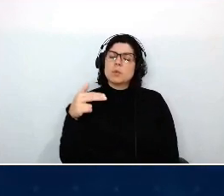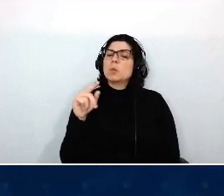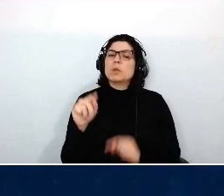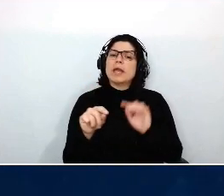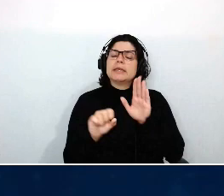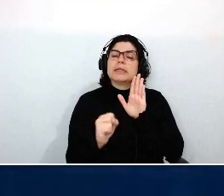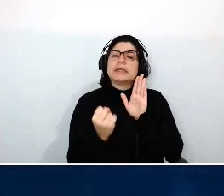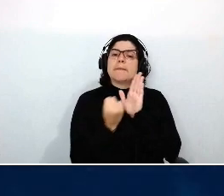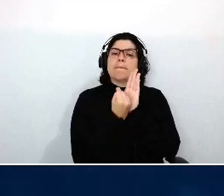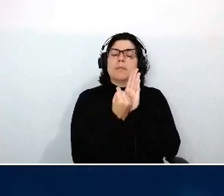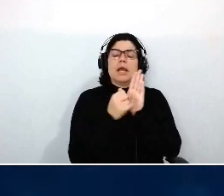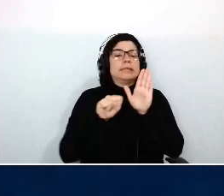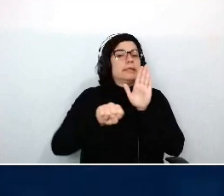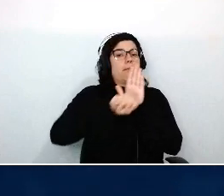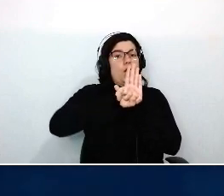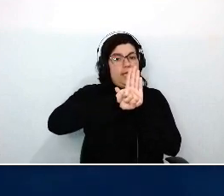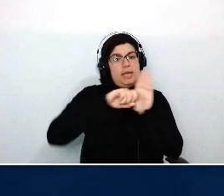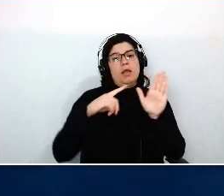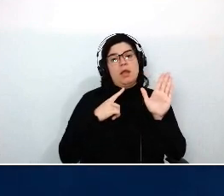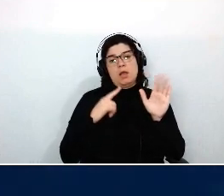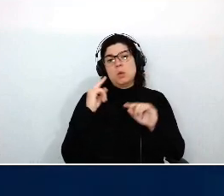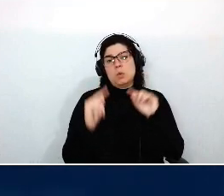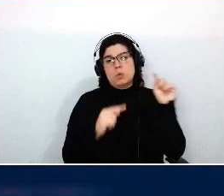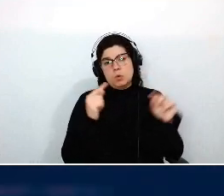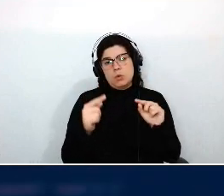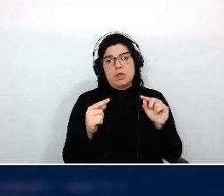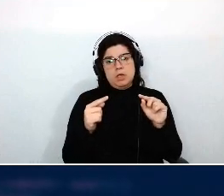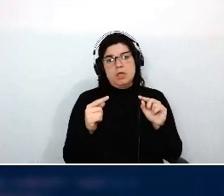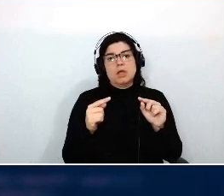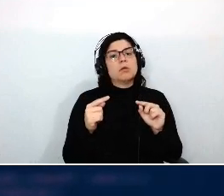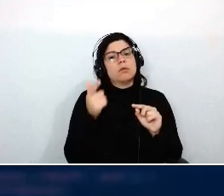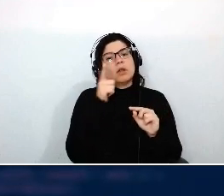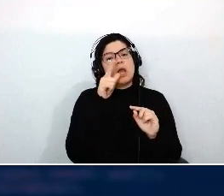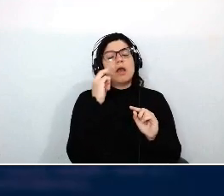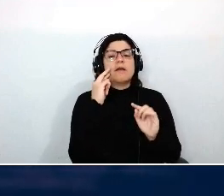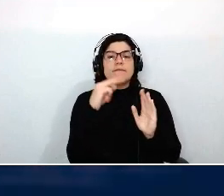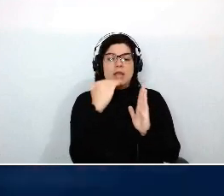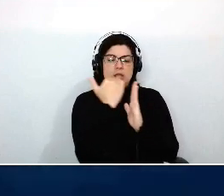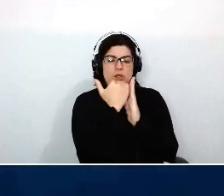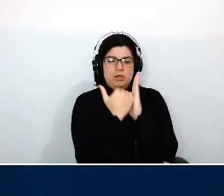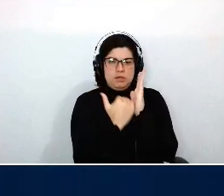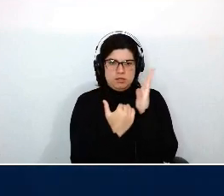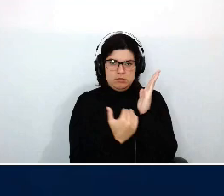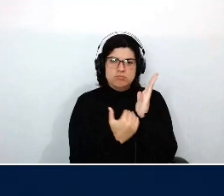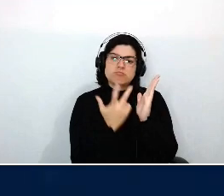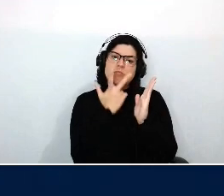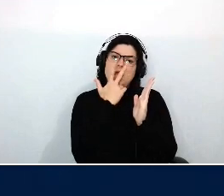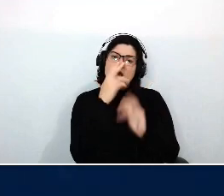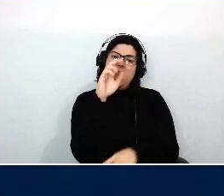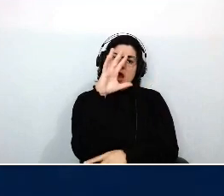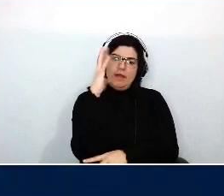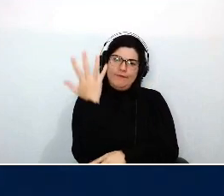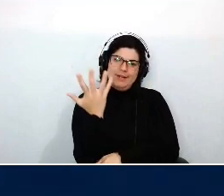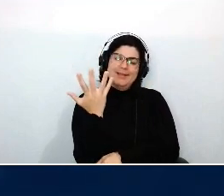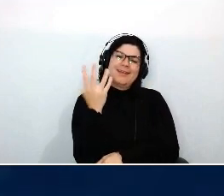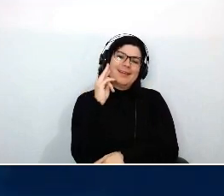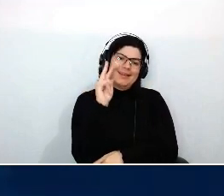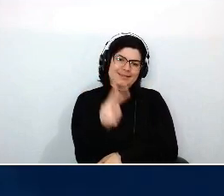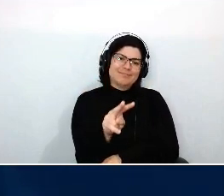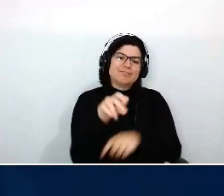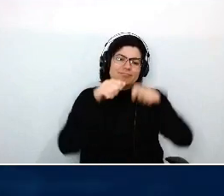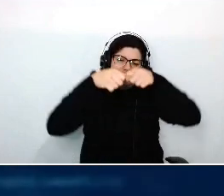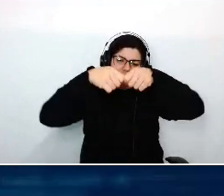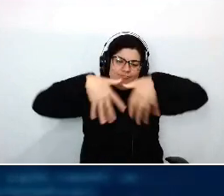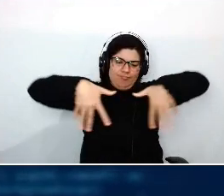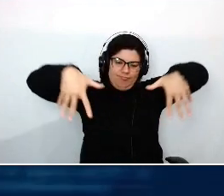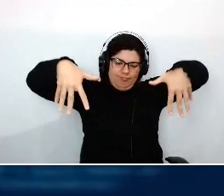você representar uma lista aninhada, e você consegue ver isso numa estrutura de árvores. Vai ficar mais fácil. Então, aqui eu tenho uma estrutura de árvore binária,